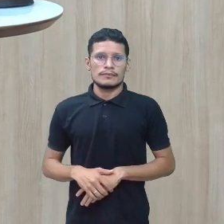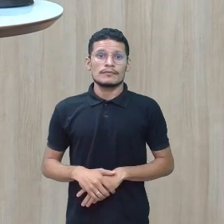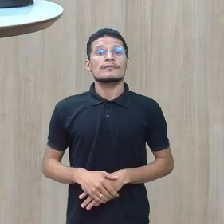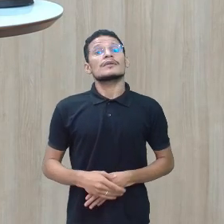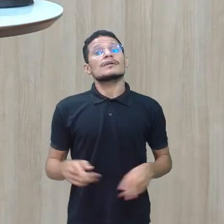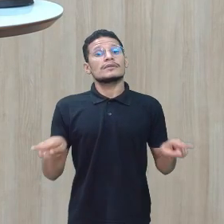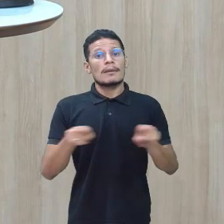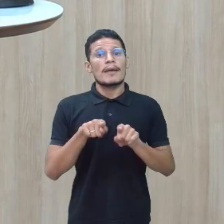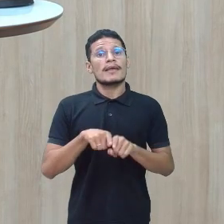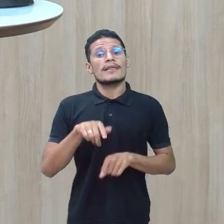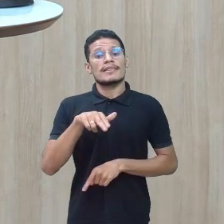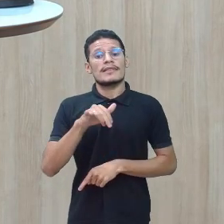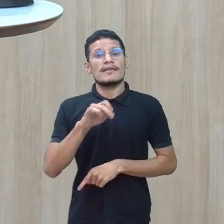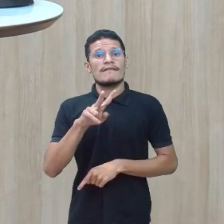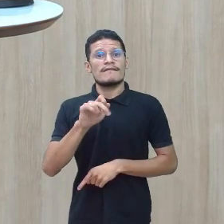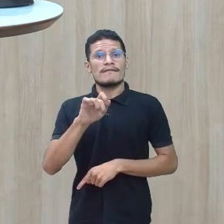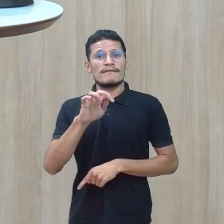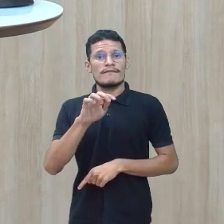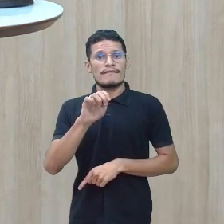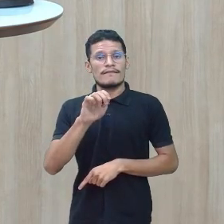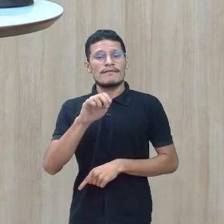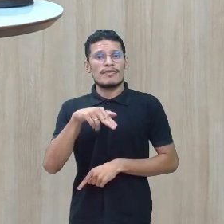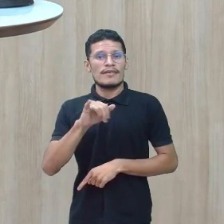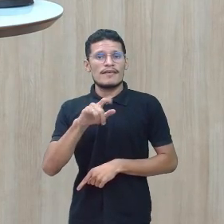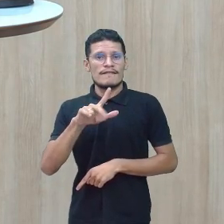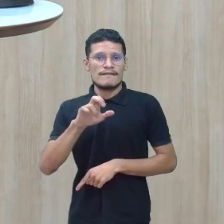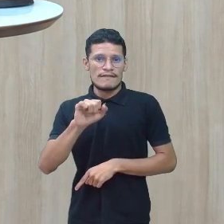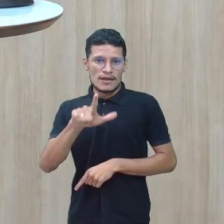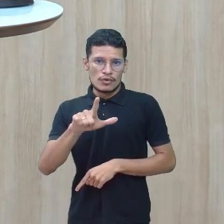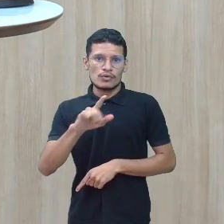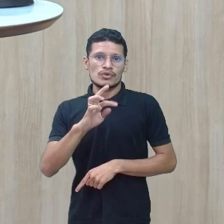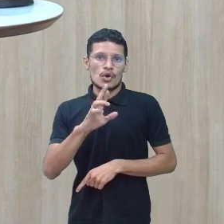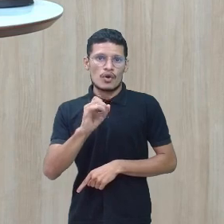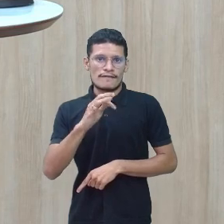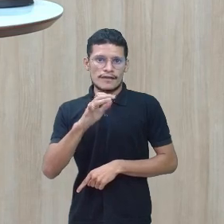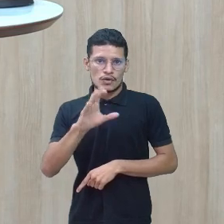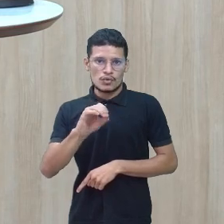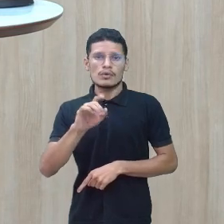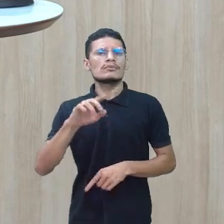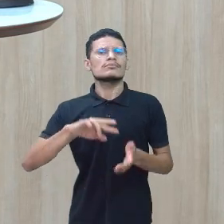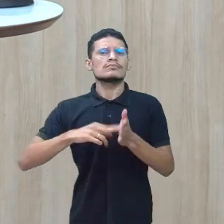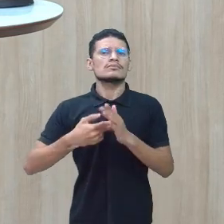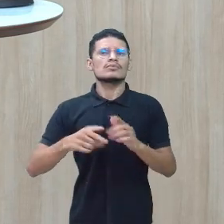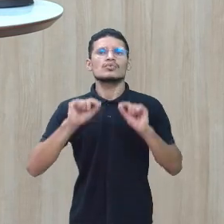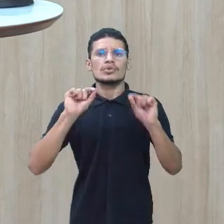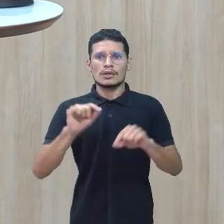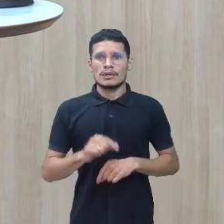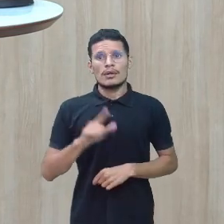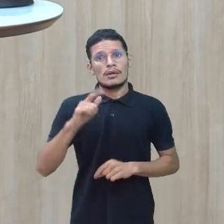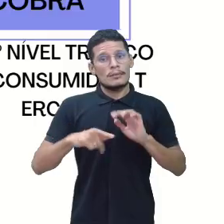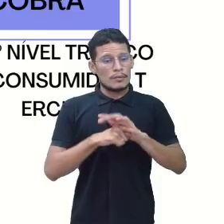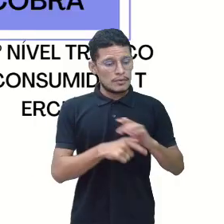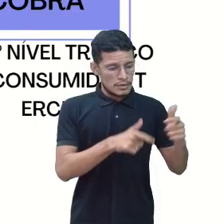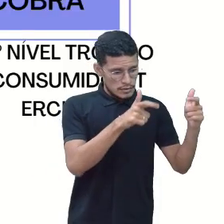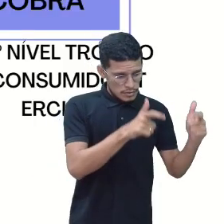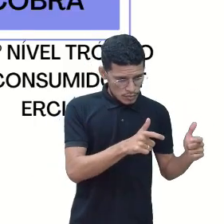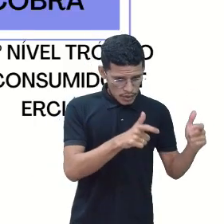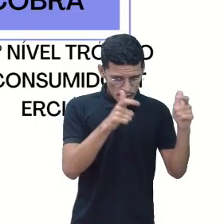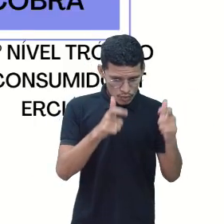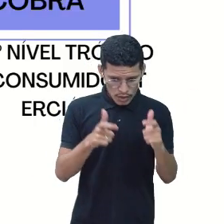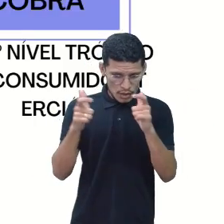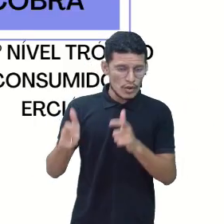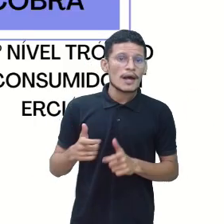E aqui o nível trófico. O que é um nível trófico? O nível trófico é a posição que cada